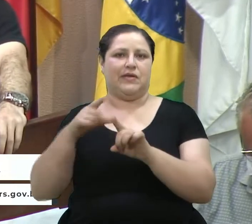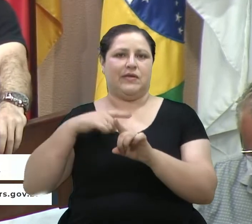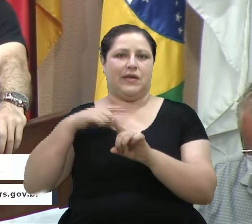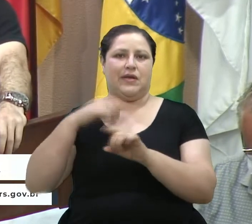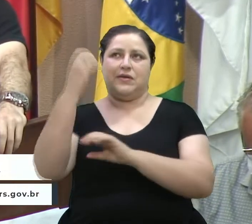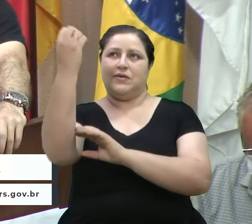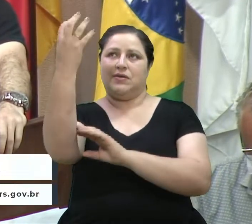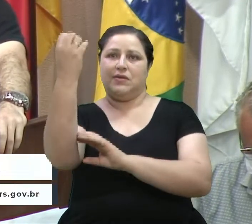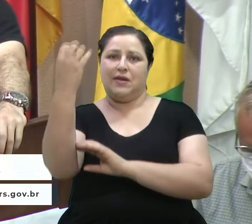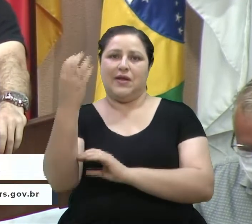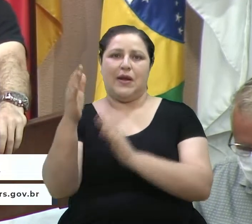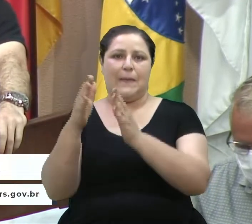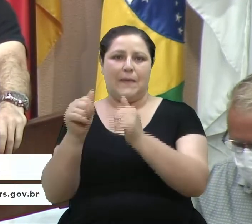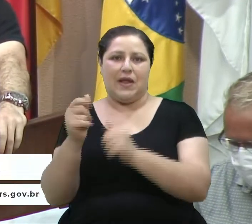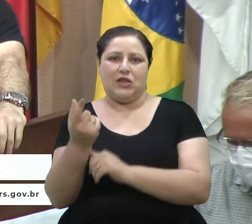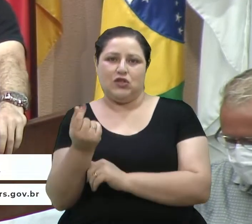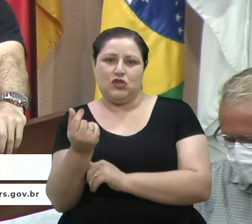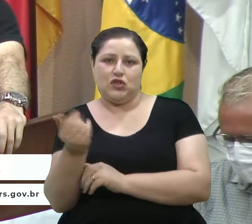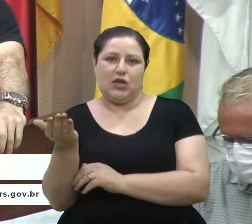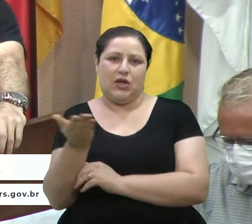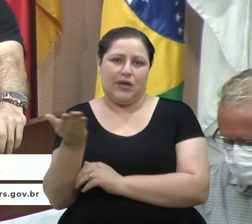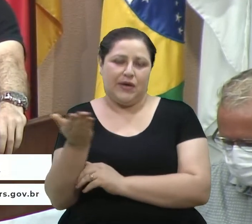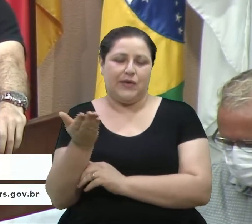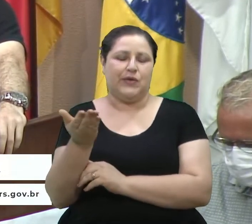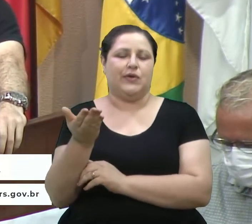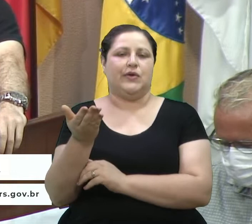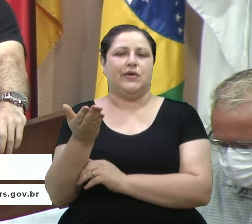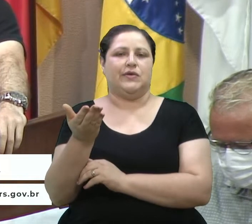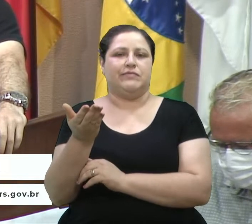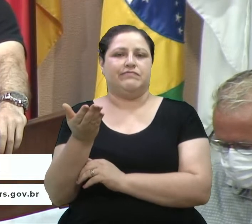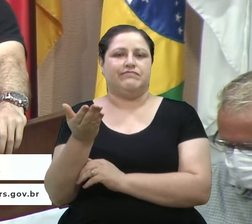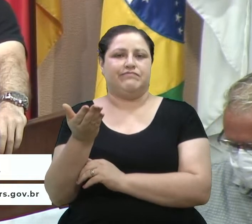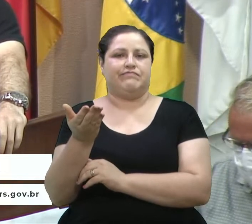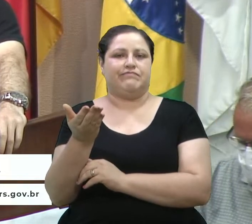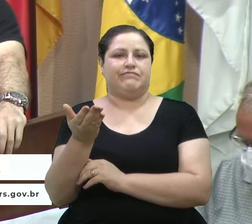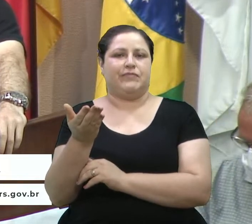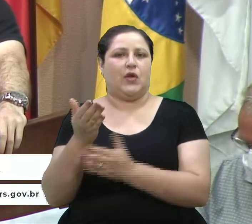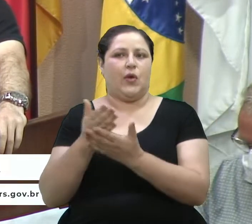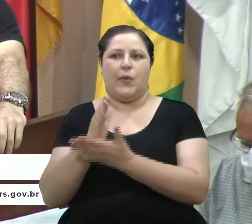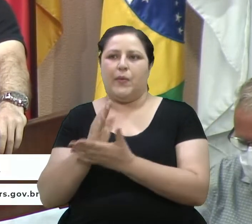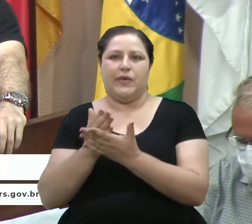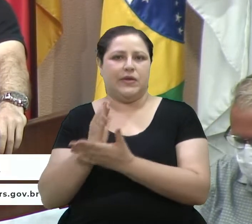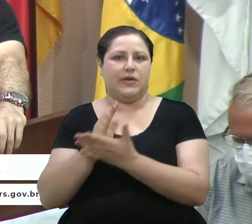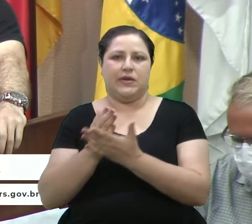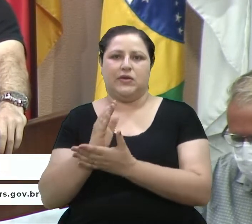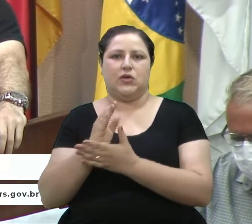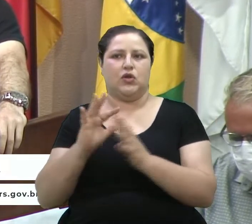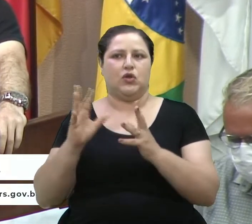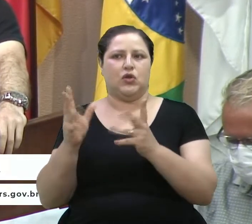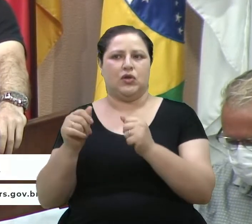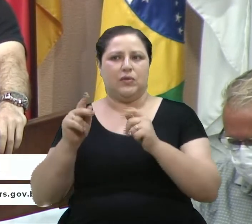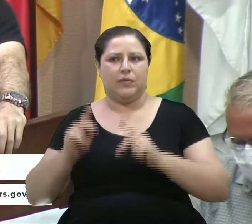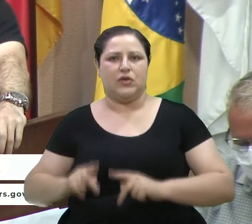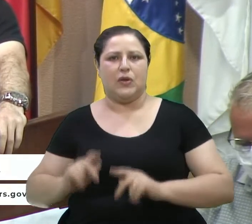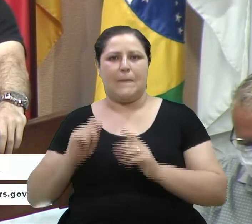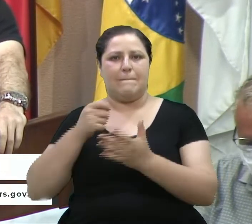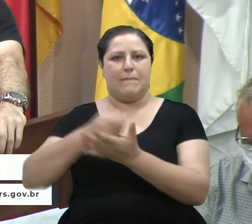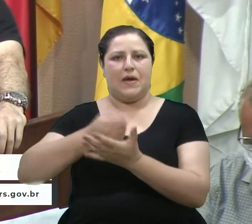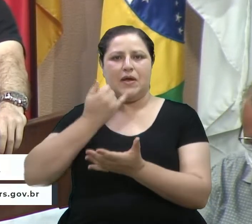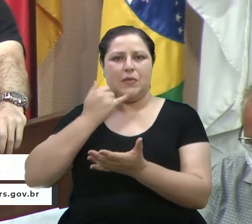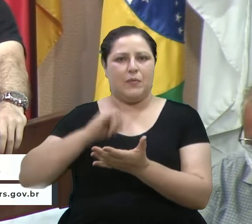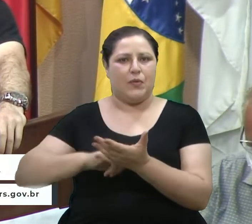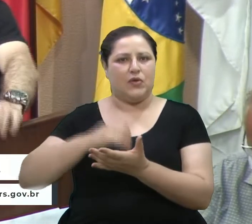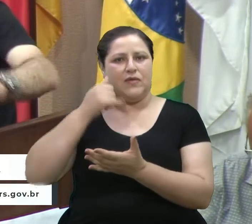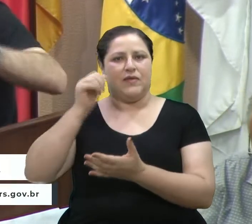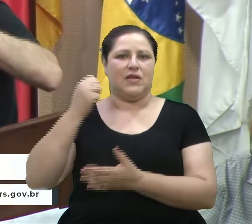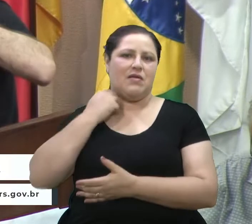dinheiro, enchendo o saco de quem tem que sustentar eles ainda, e todo o sistema paga imposto para não se estressar com isso, mas tem que estar dando